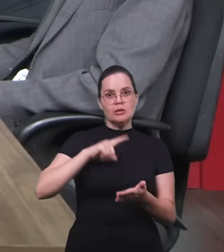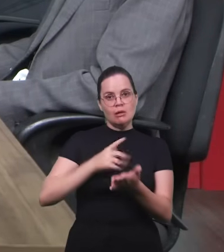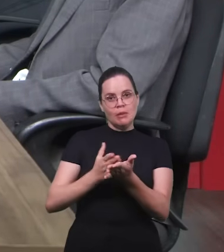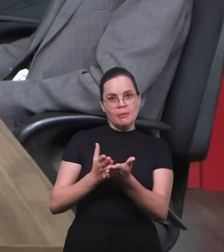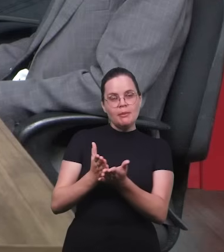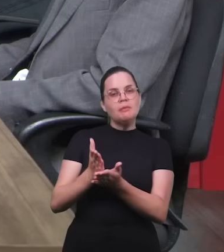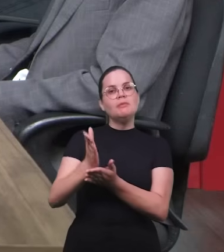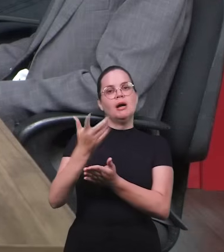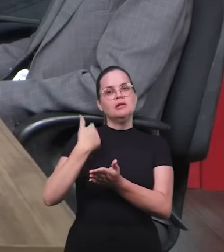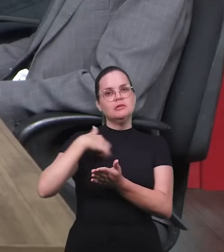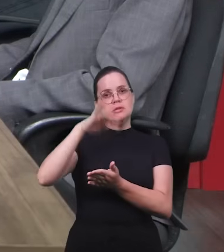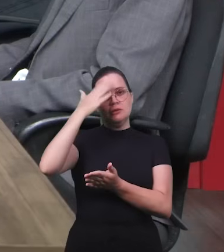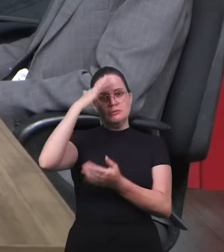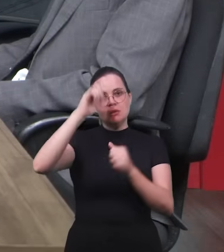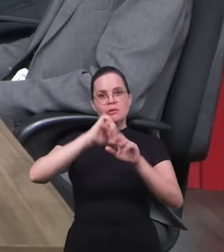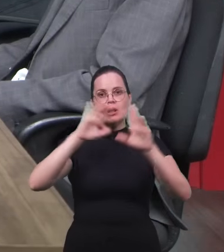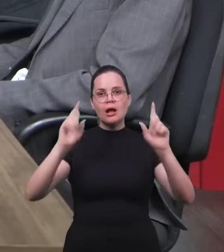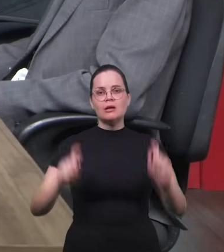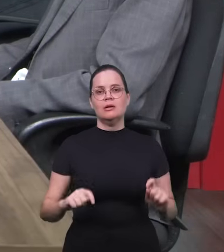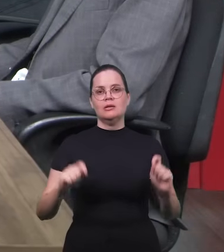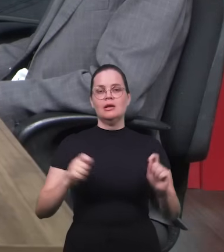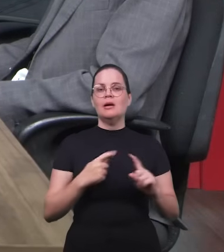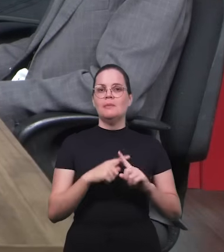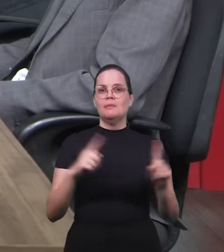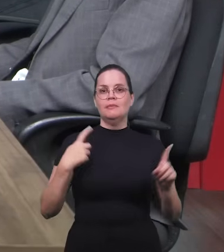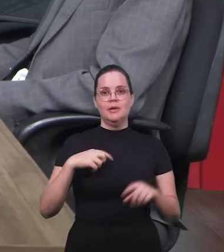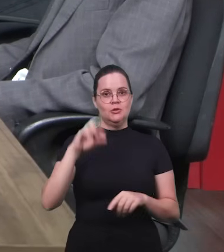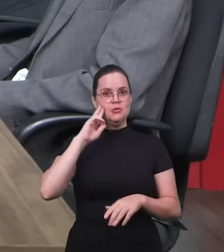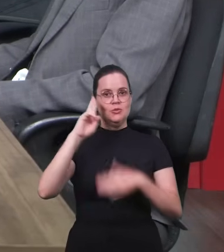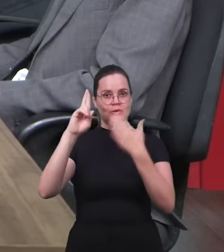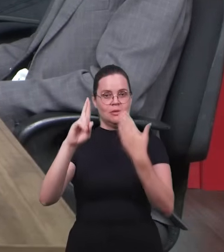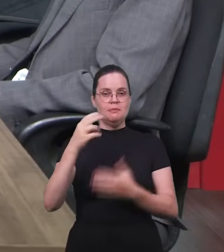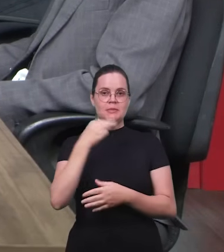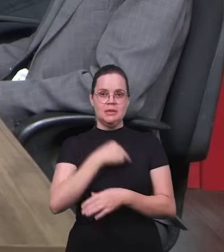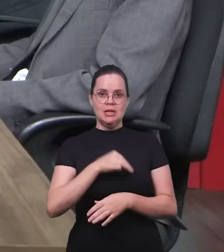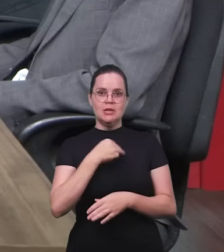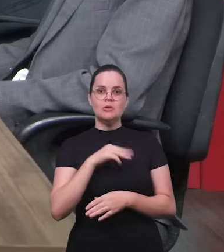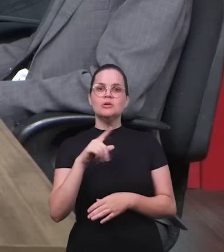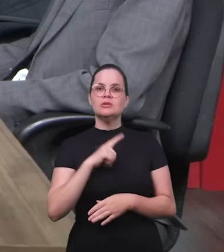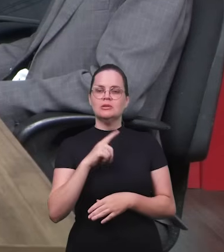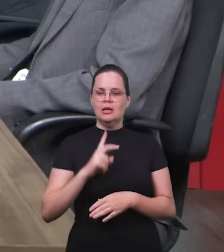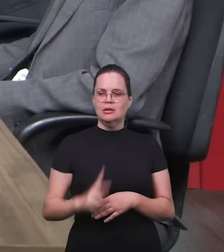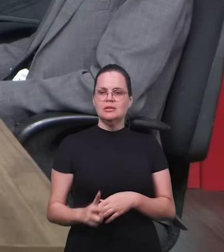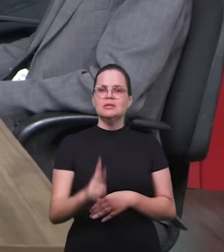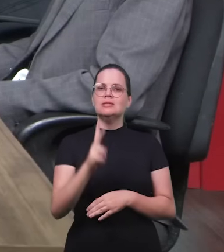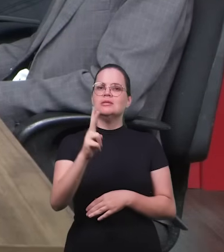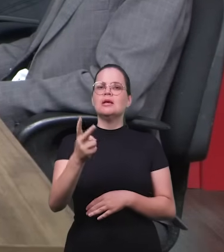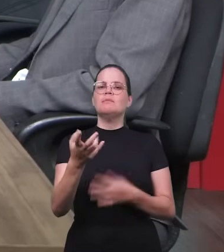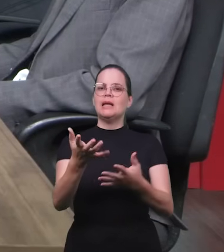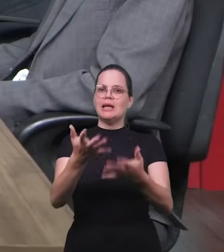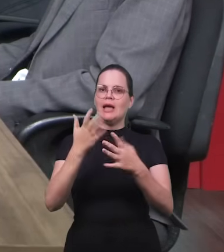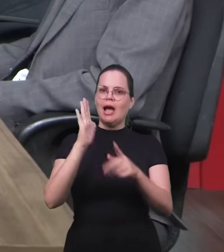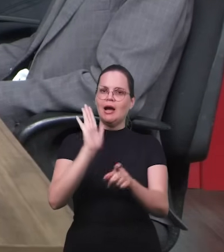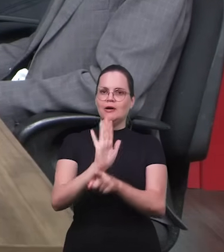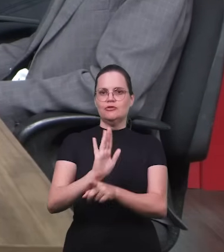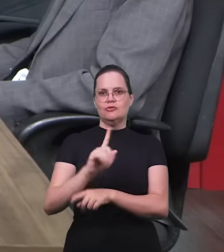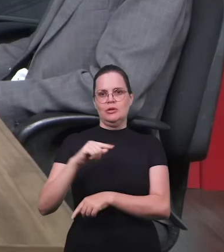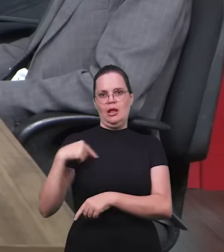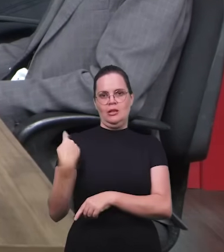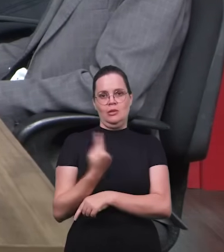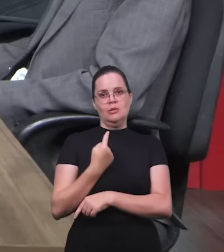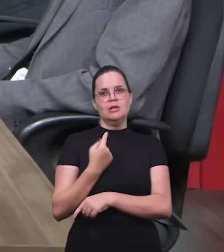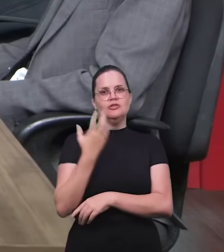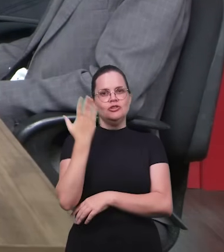claras, mas o Senhor, Ele é misericordioso, Ele sempre faz questão de nos ajudar, ainda que para a nossa razão